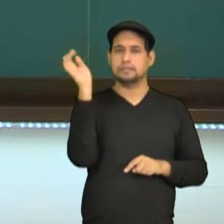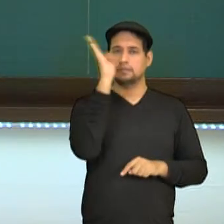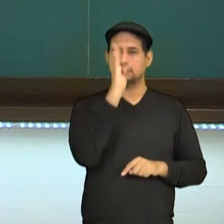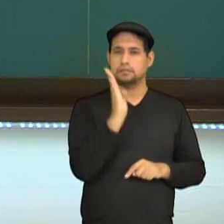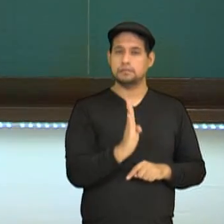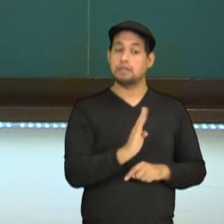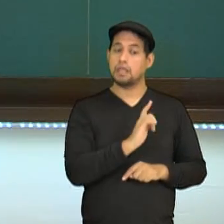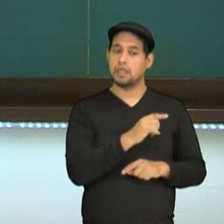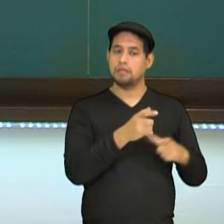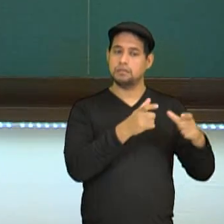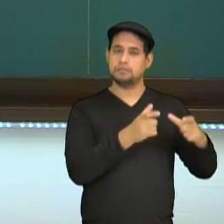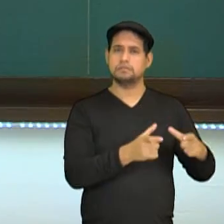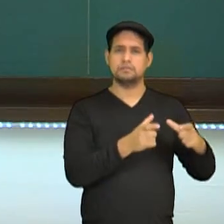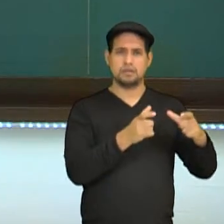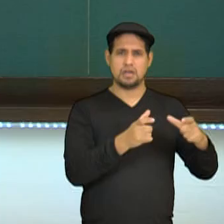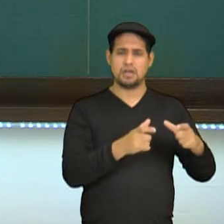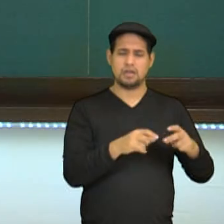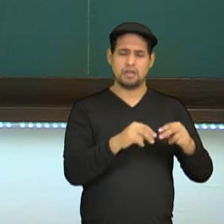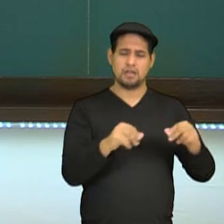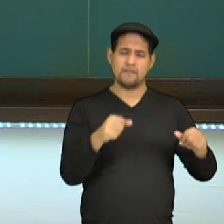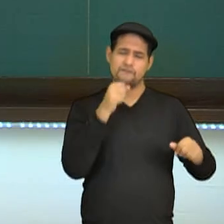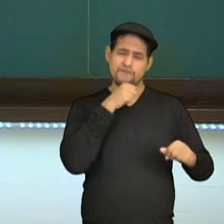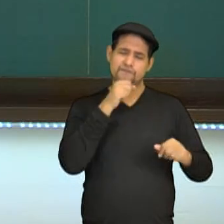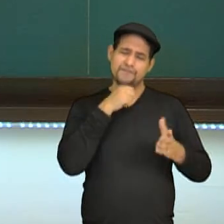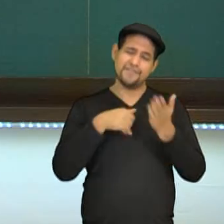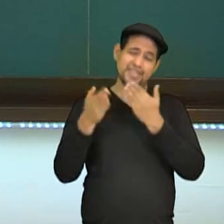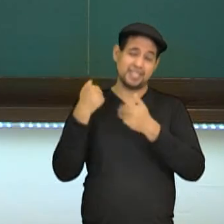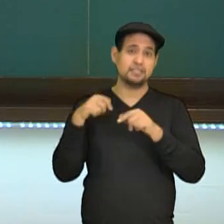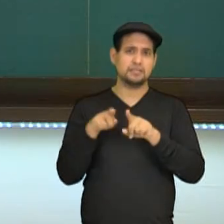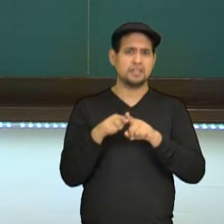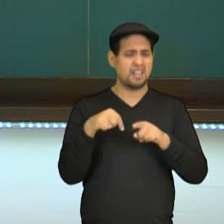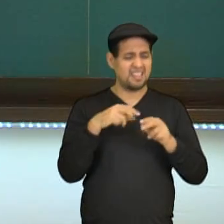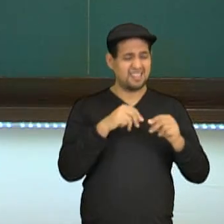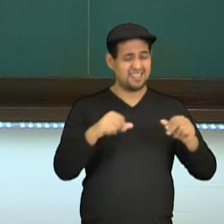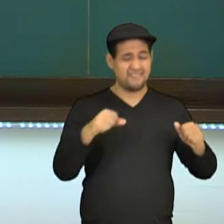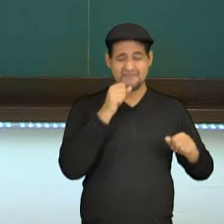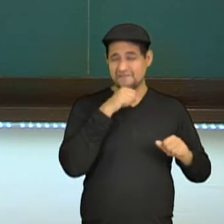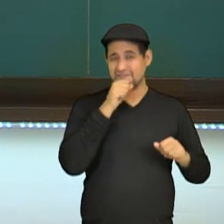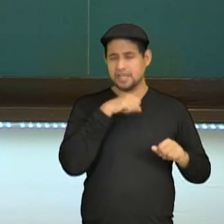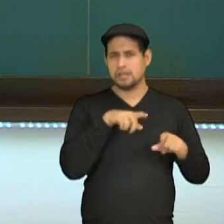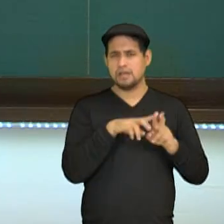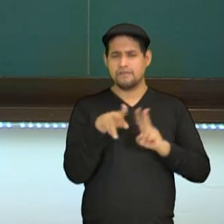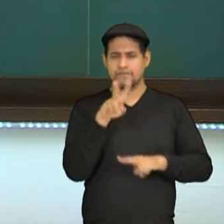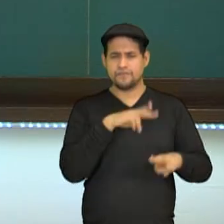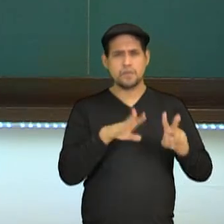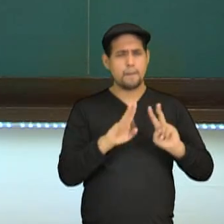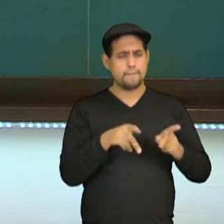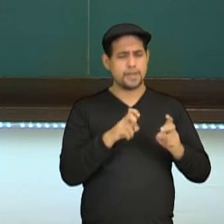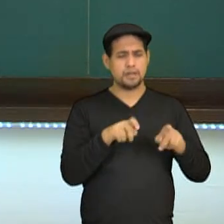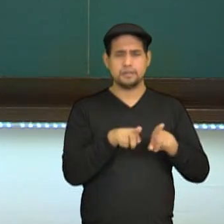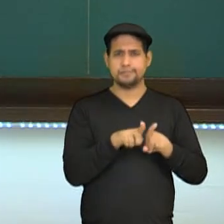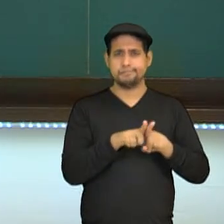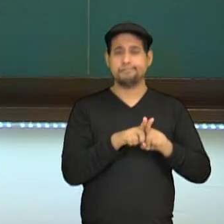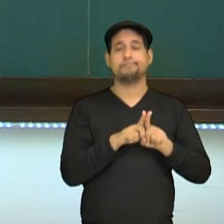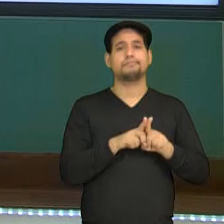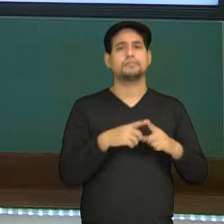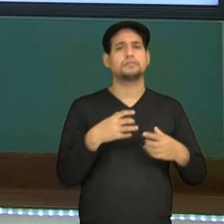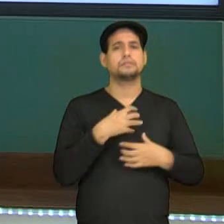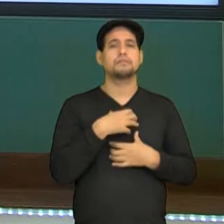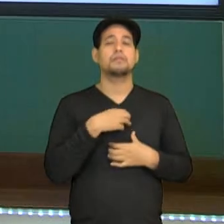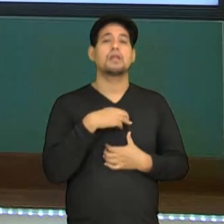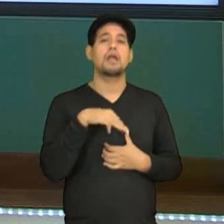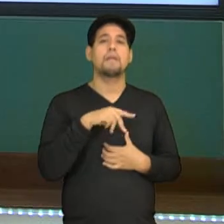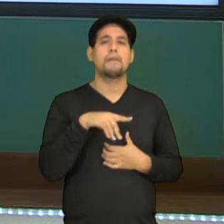um território de terras antigas. Estas terras antigas são visualmente observadas nesses tipos de